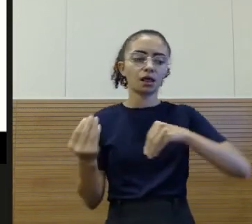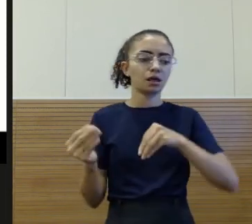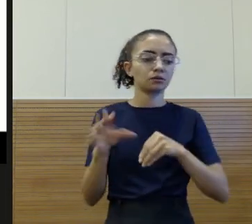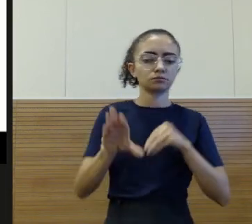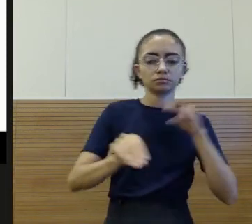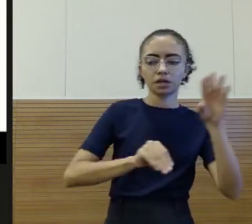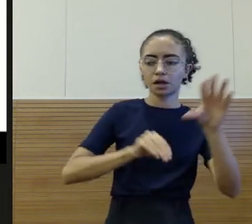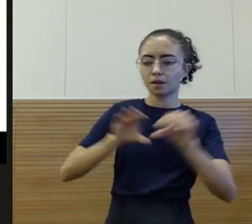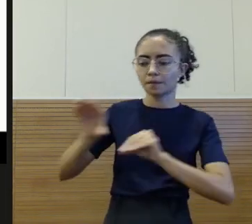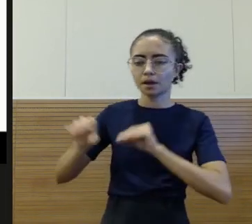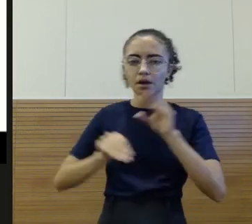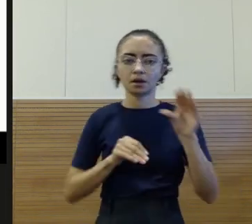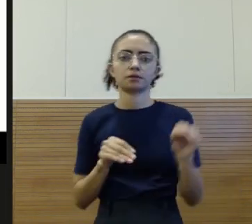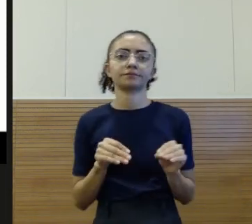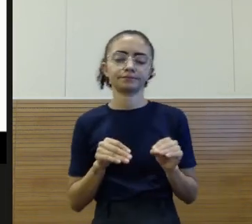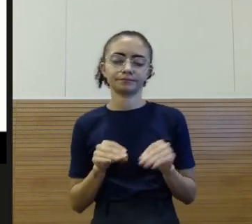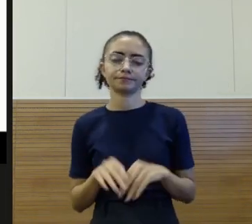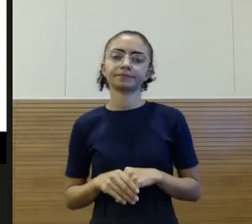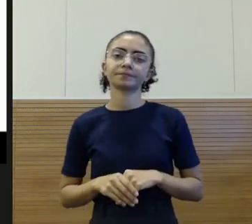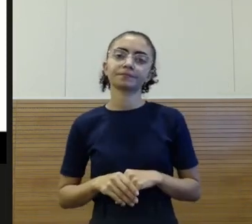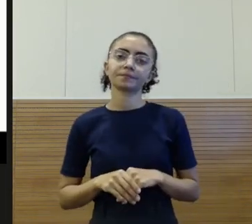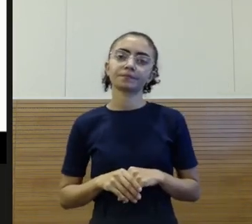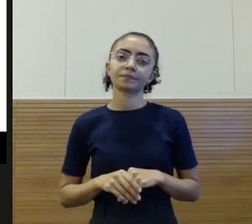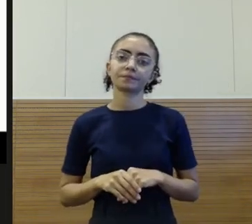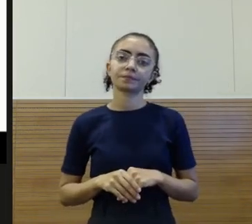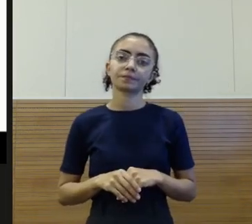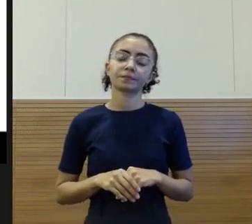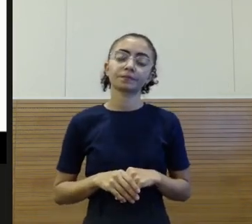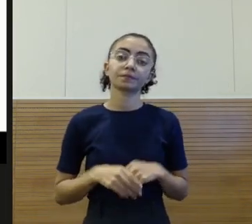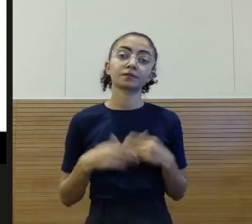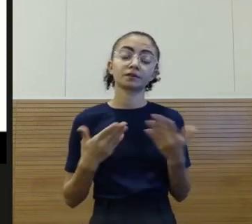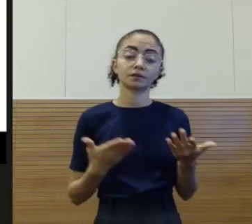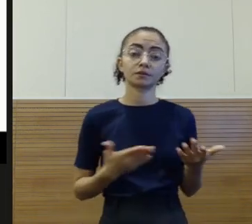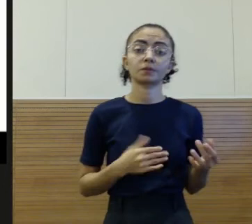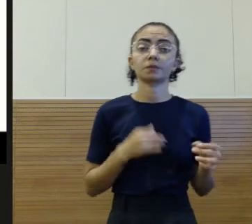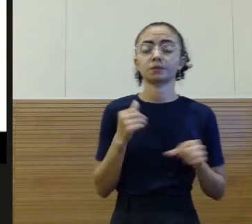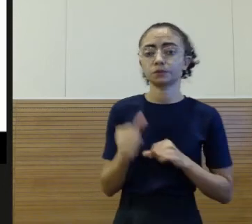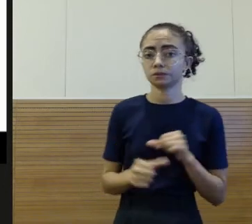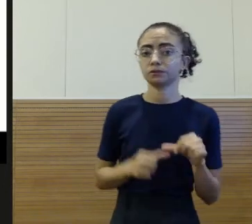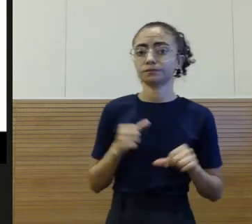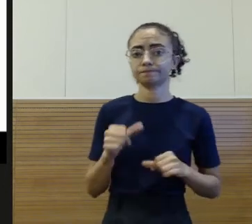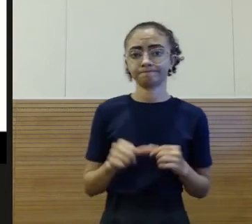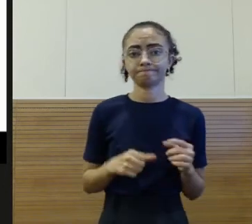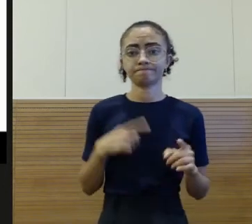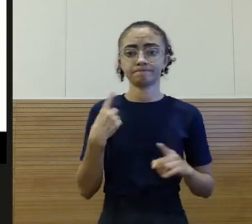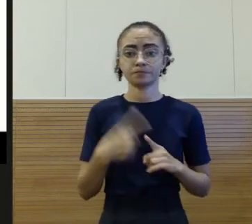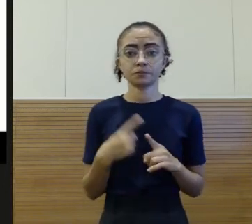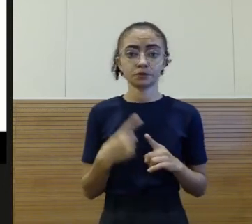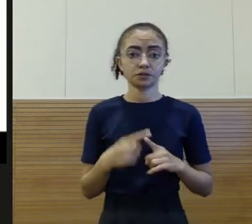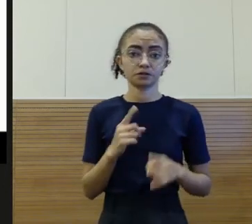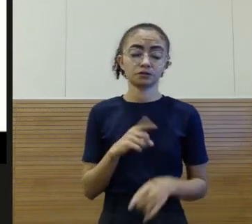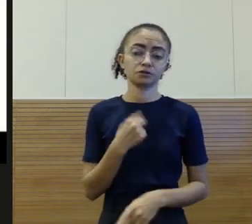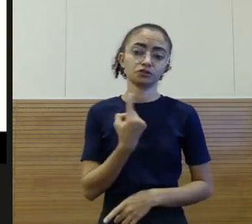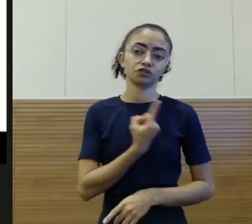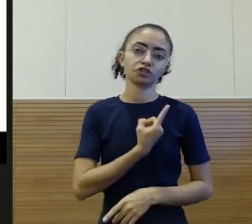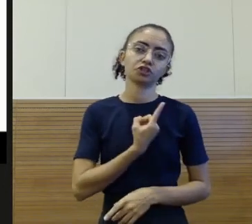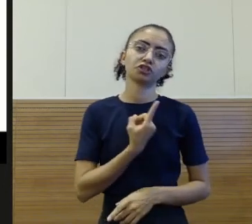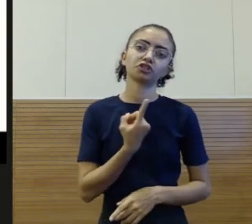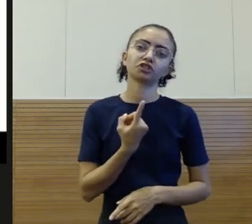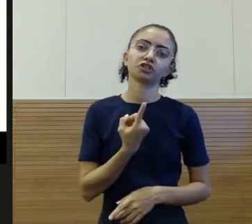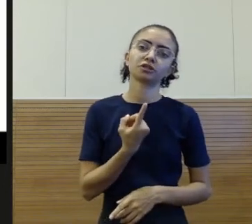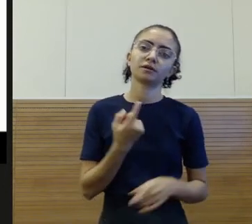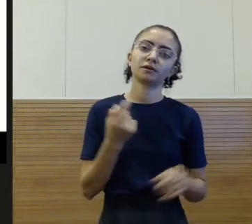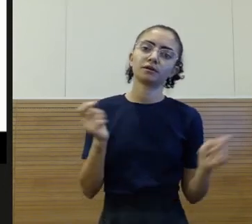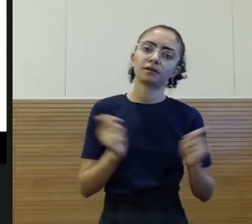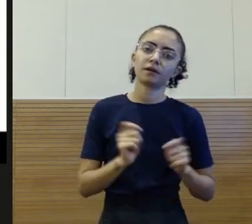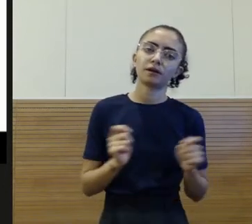autoridade e forma. E aí muda muito, porque, bom, se estamos tendo essa autoridade de mudança para informar todo